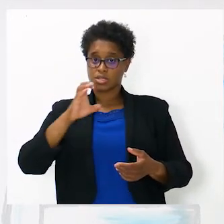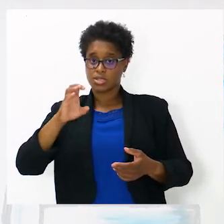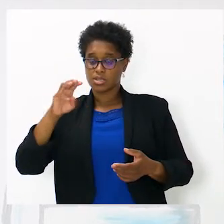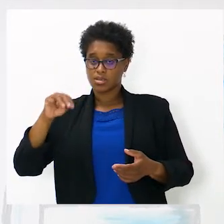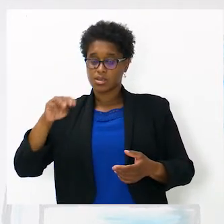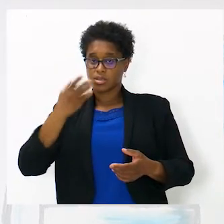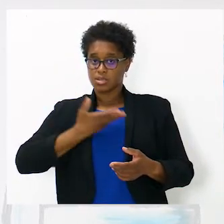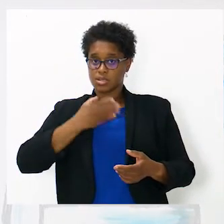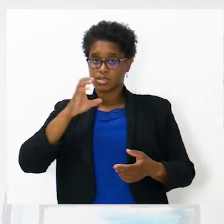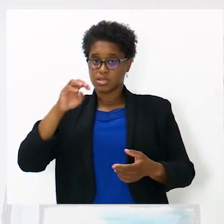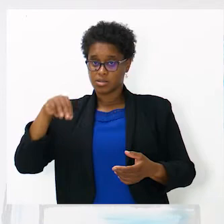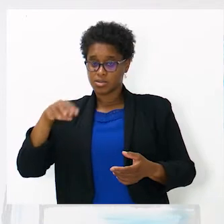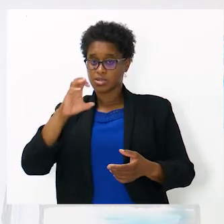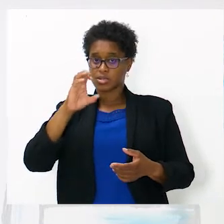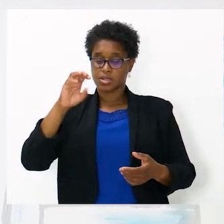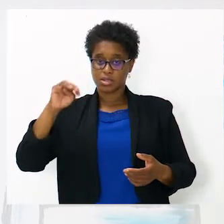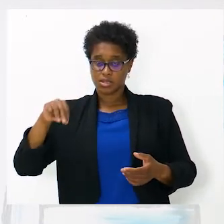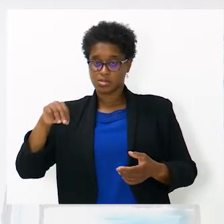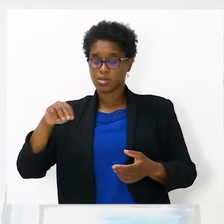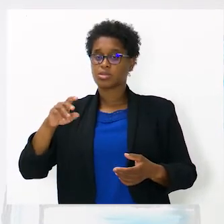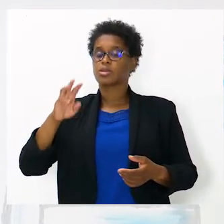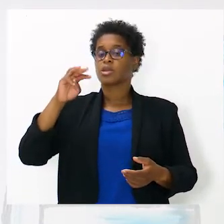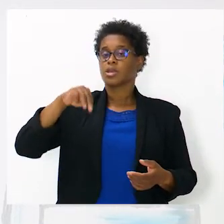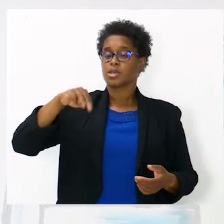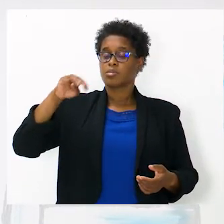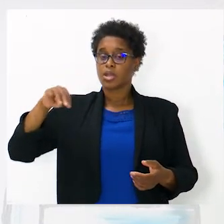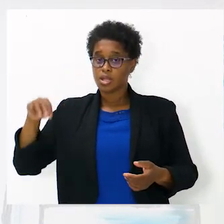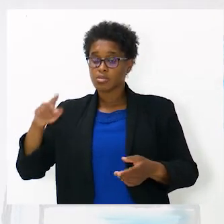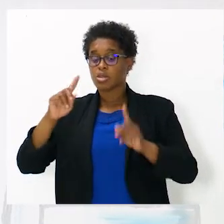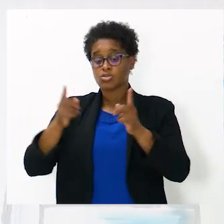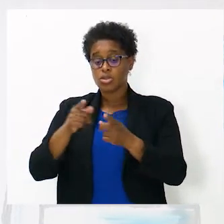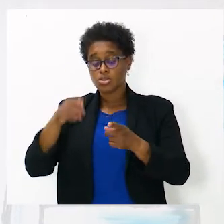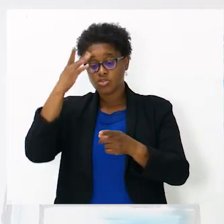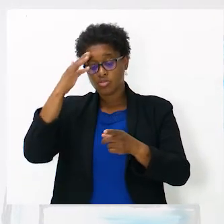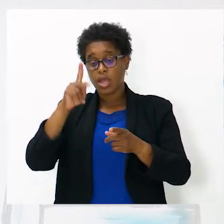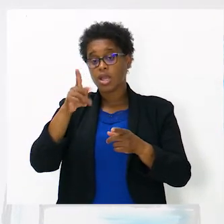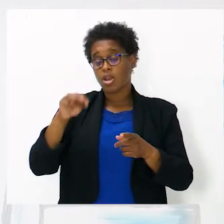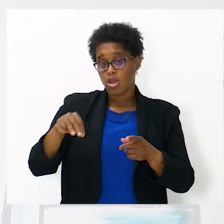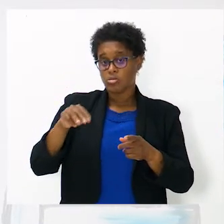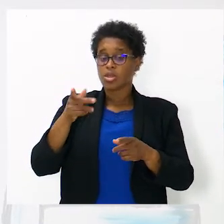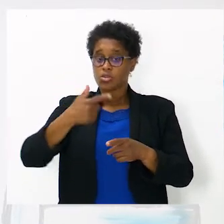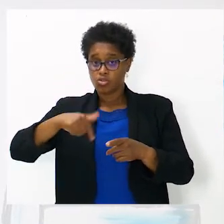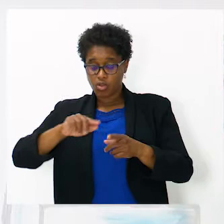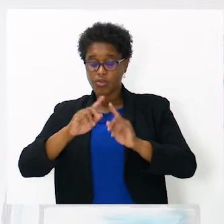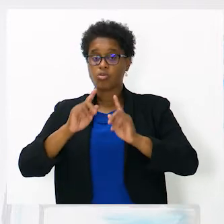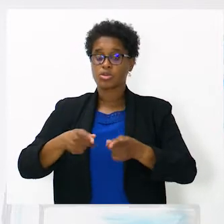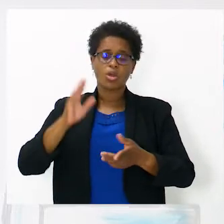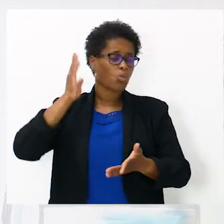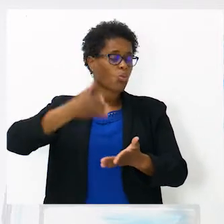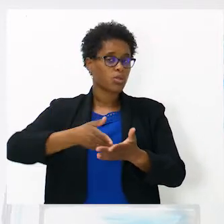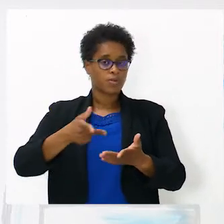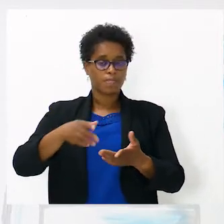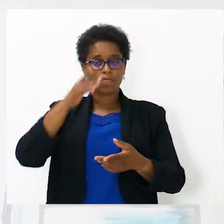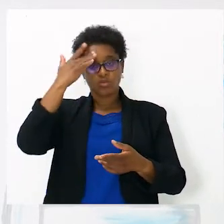e milímetro. Vamos ter que reduzir esse número a quilômetro. Ou seja, vamos começar do